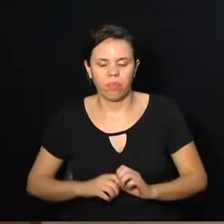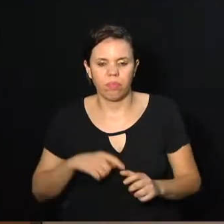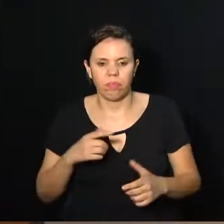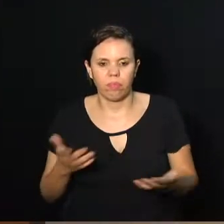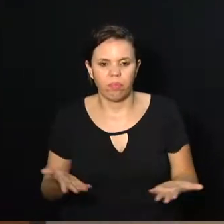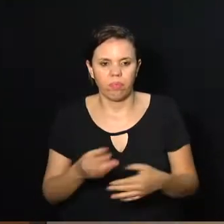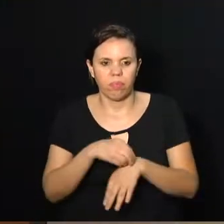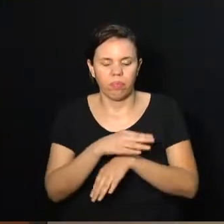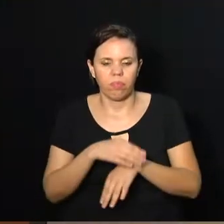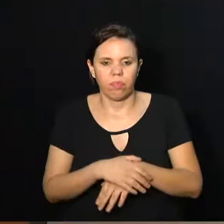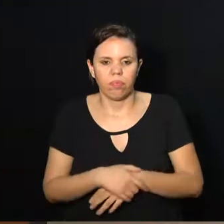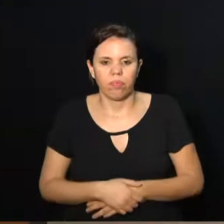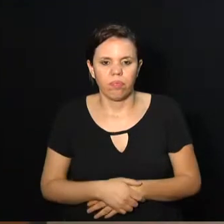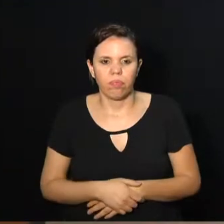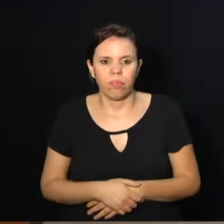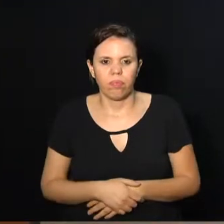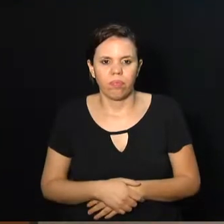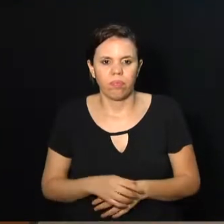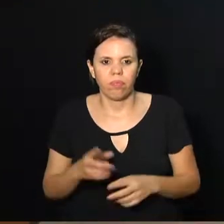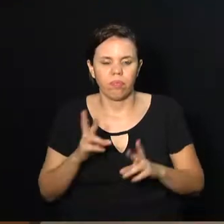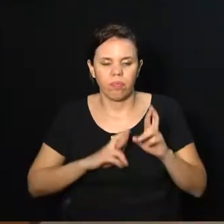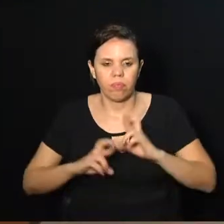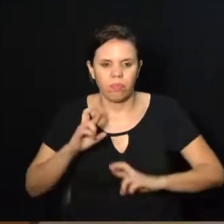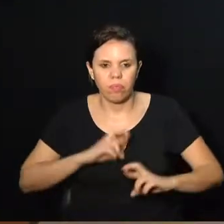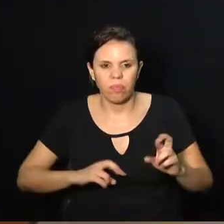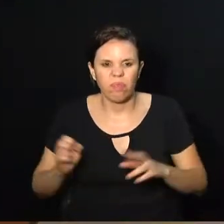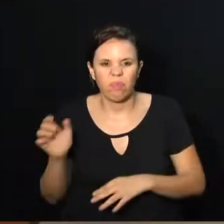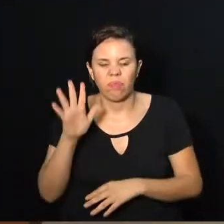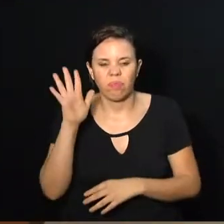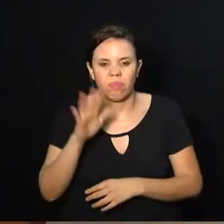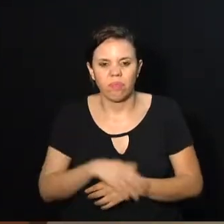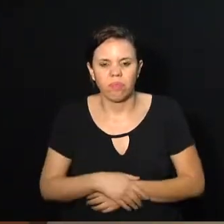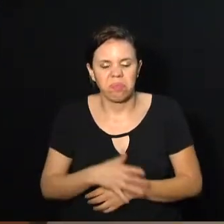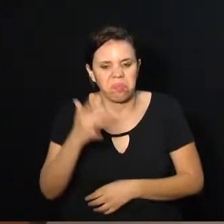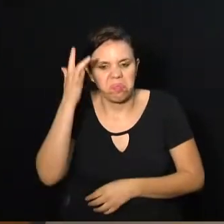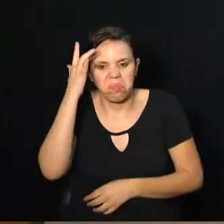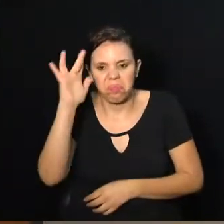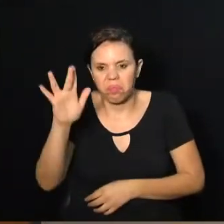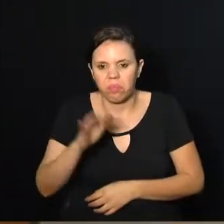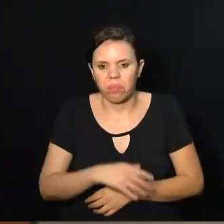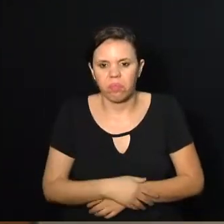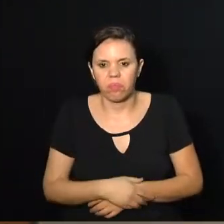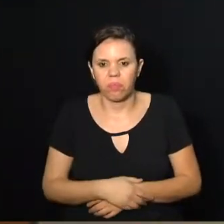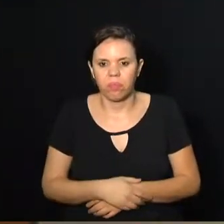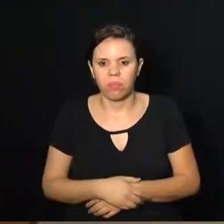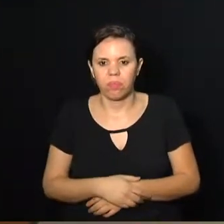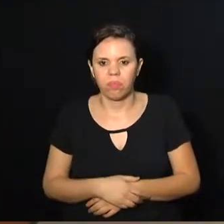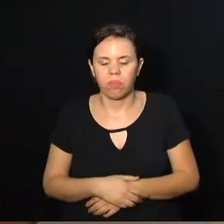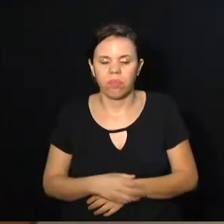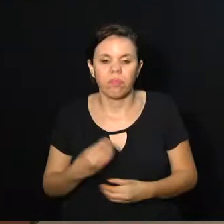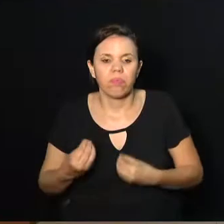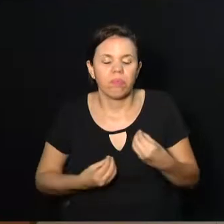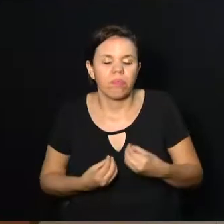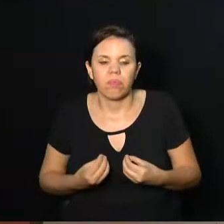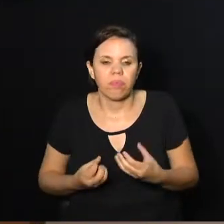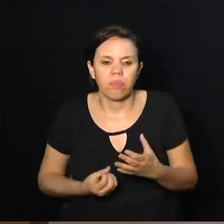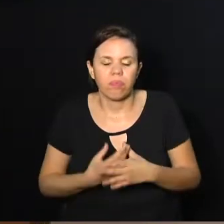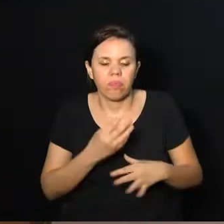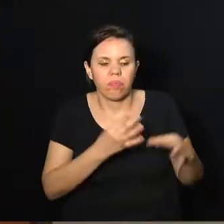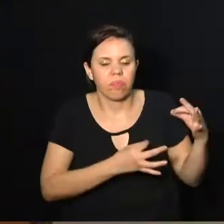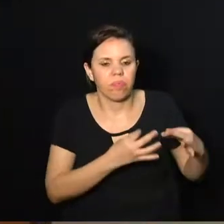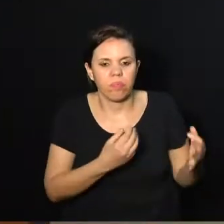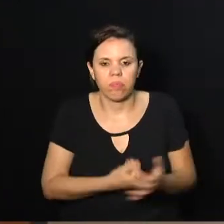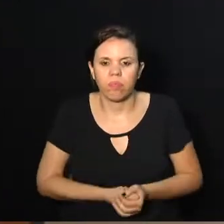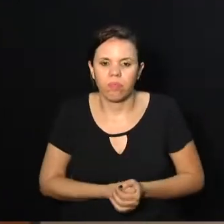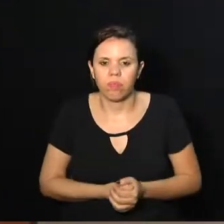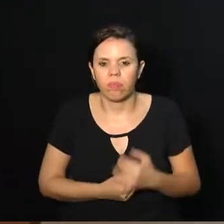traz, né? Porque exame toxicológico é caro e... Não sei se como que é isso juridicamente. Aí eu já